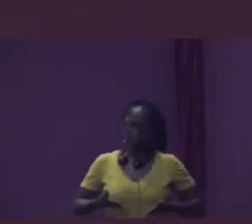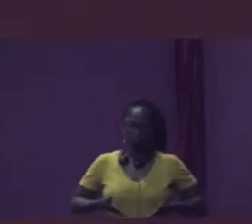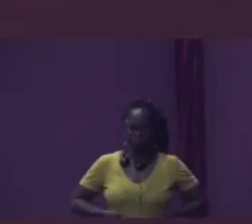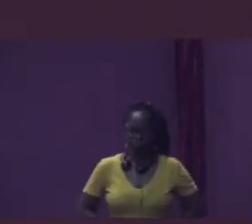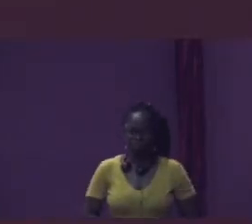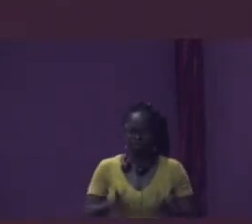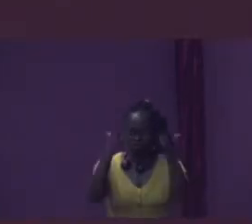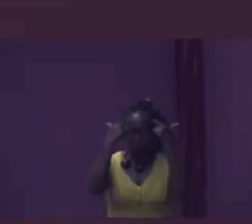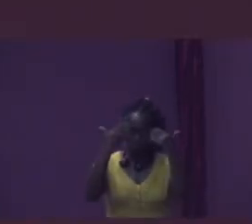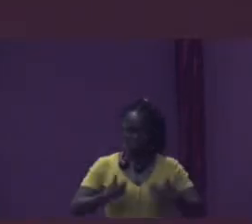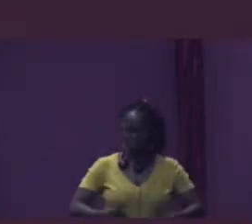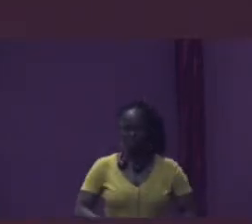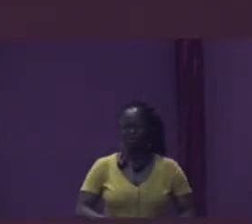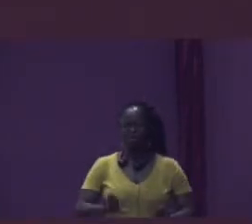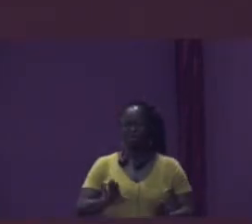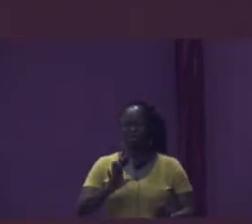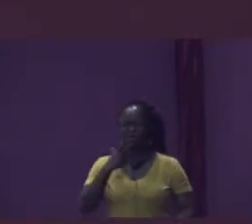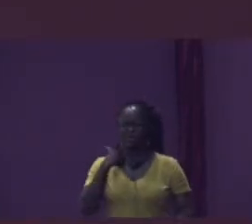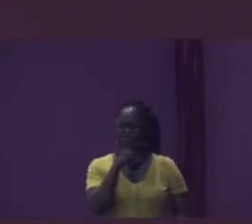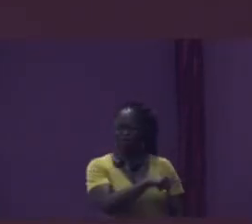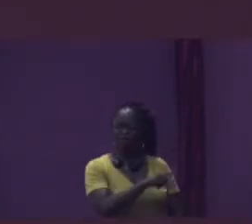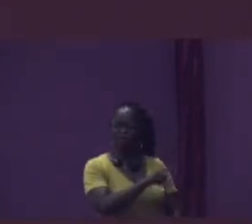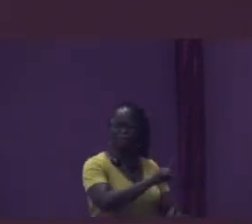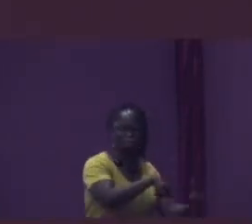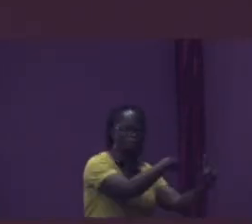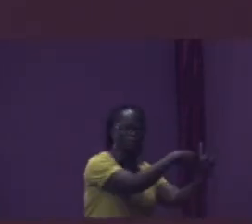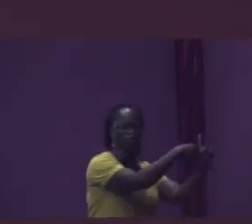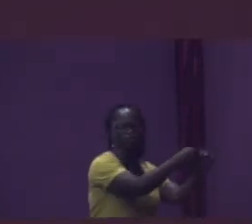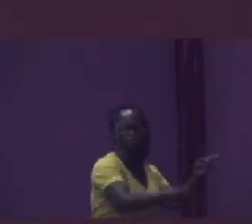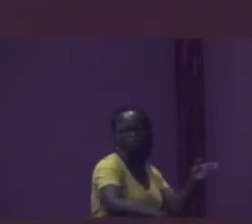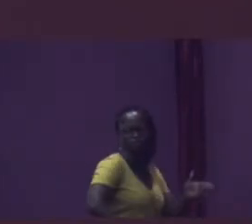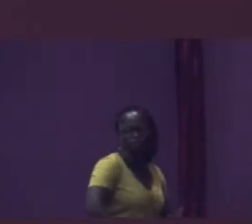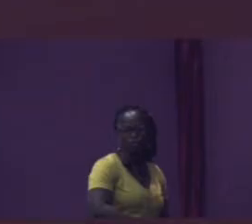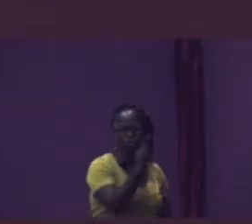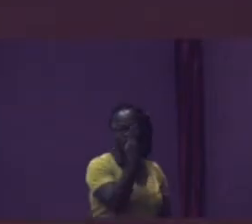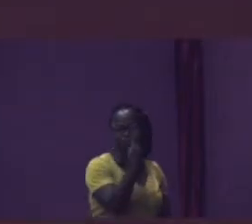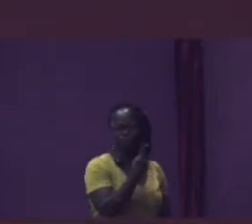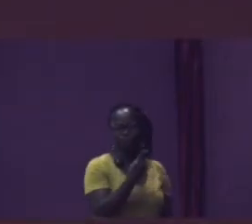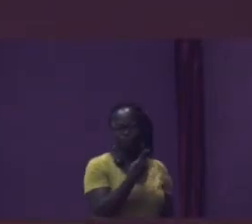a ideia dos benefícios do parto tecnológico. Outro estudo